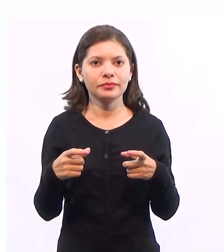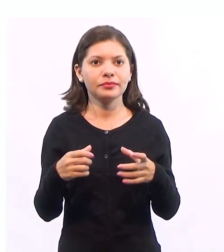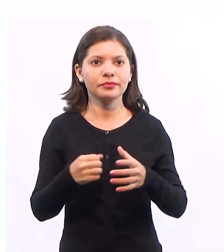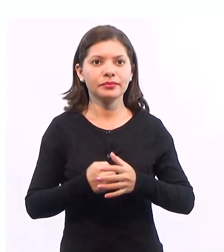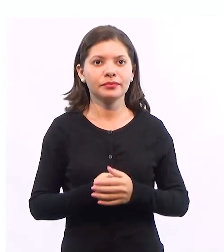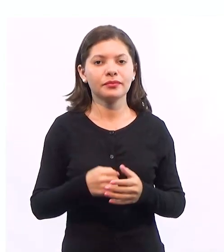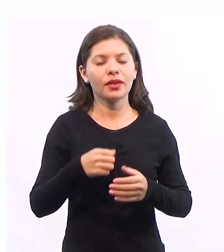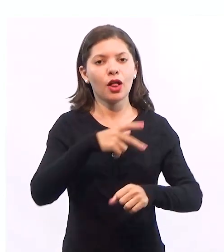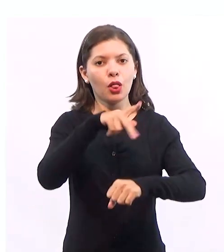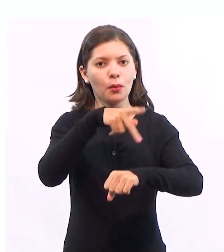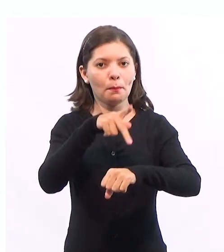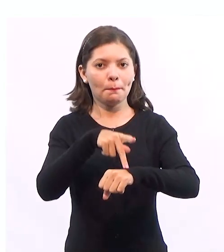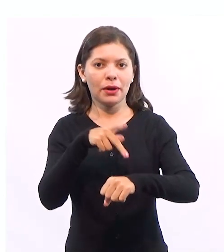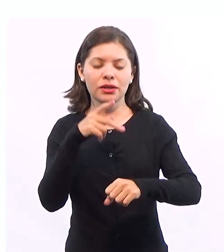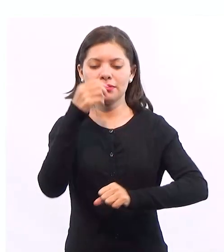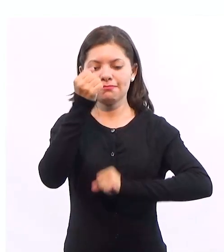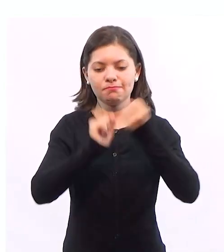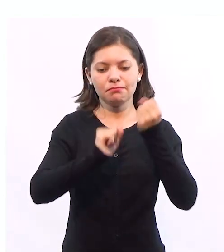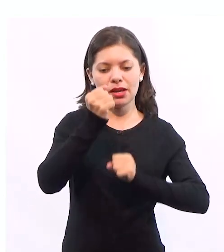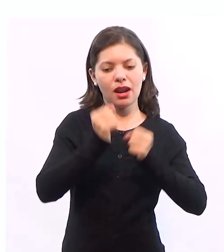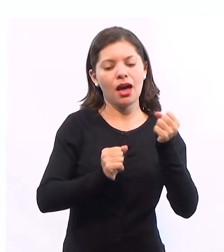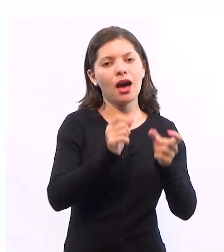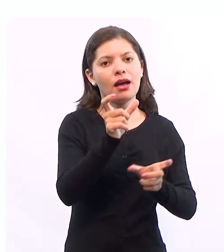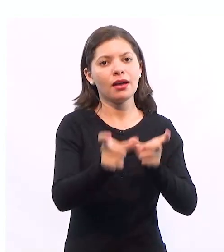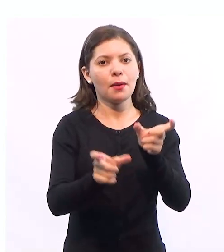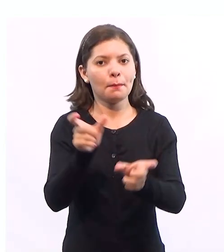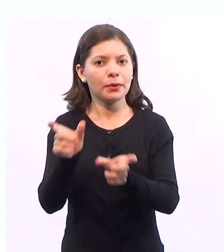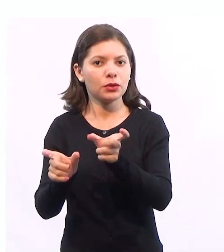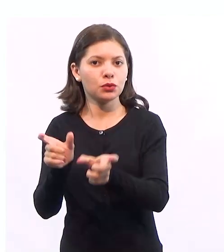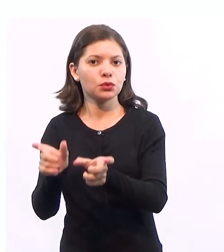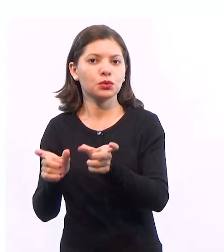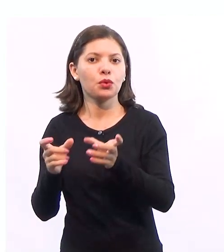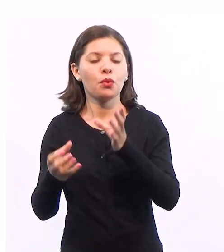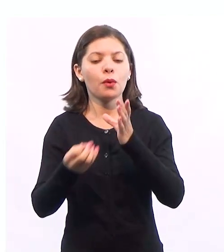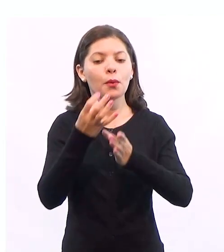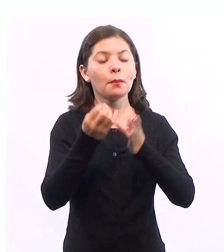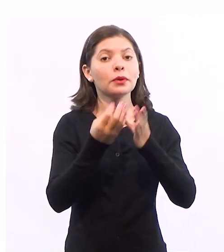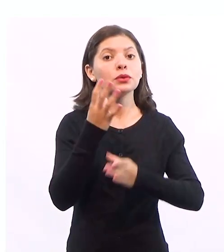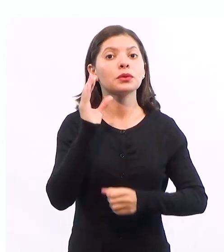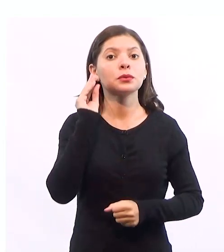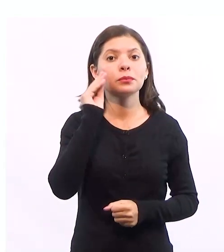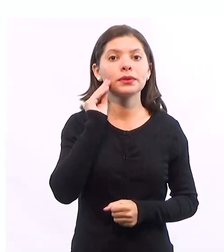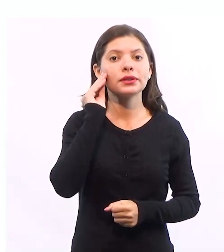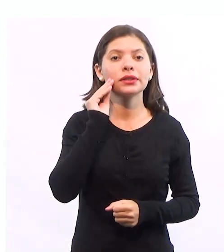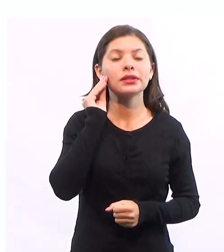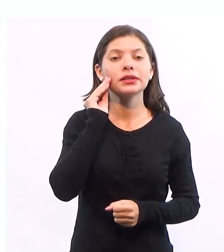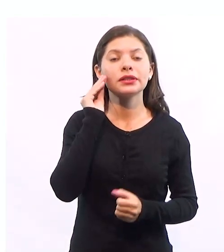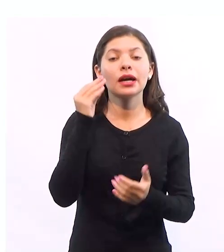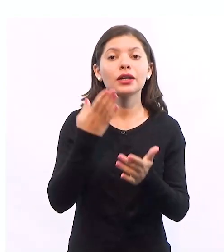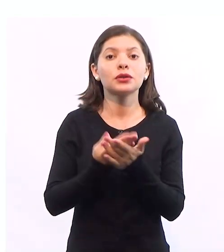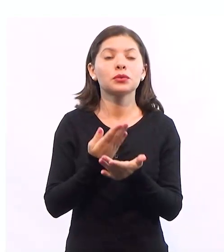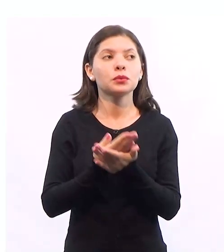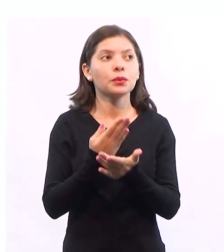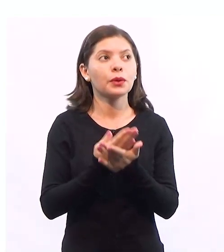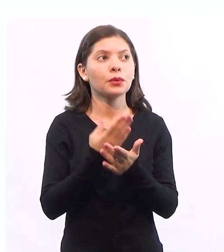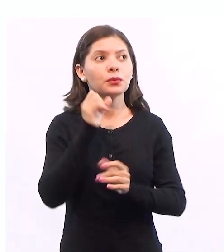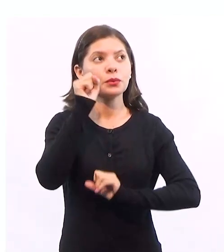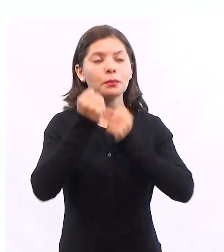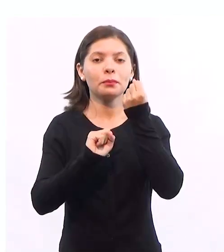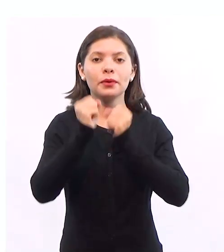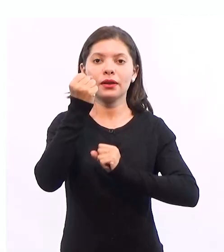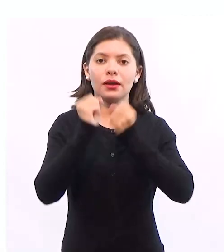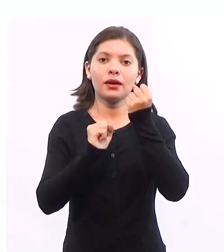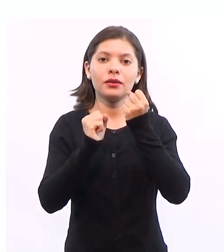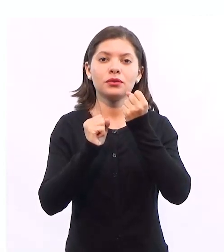fábrica em Hawthorne, lá, e essa fábrica tinha os operários, e Elton Mayo começou a sua experiência lá, todo um estudo, né, quando os operários,